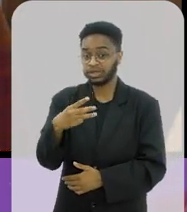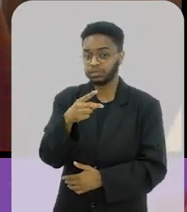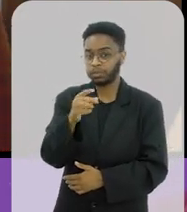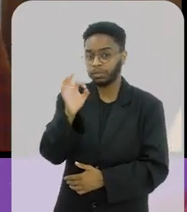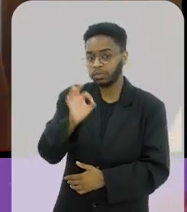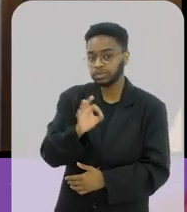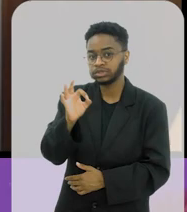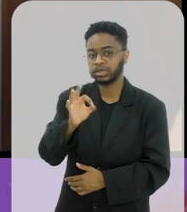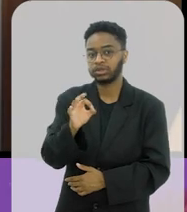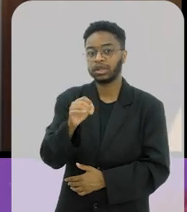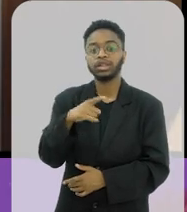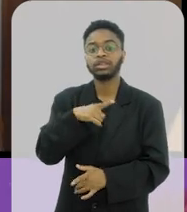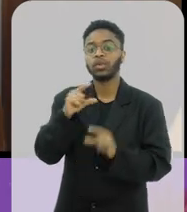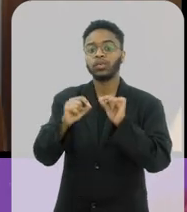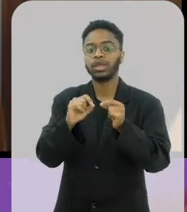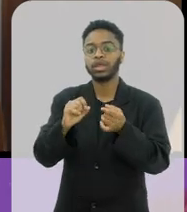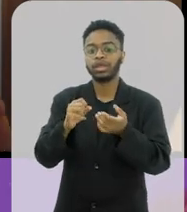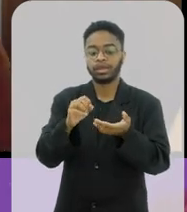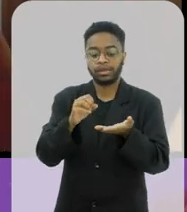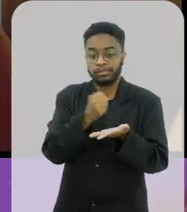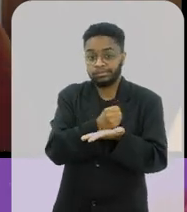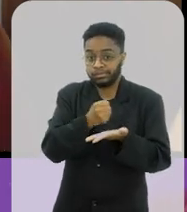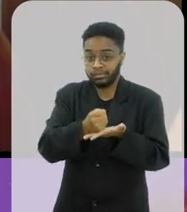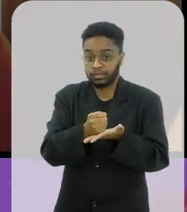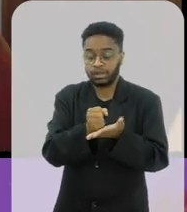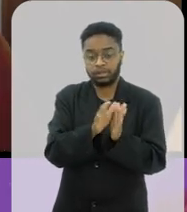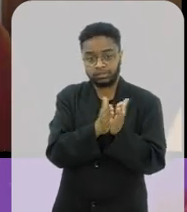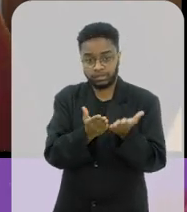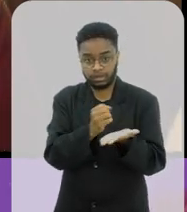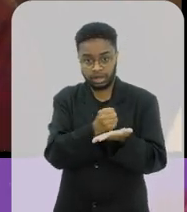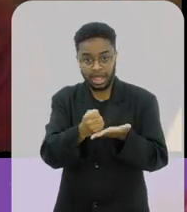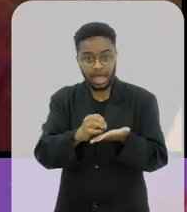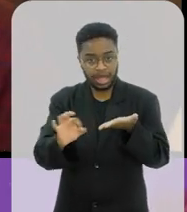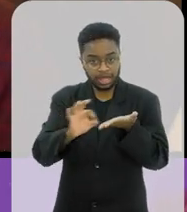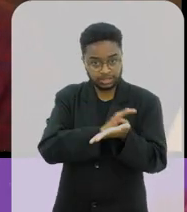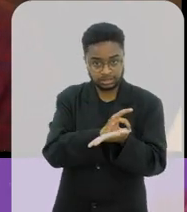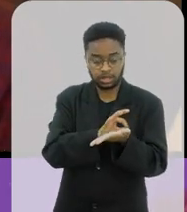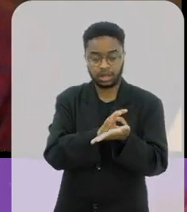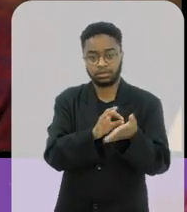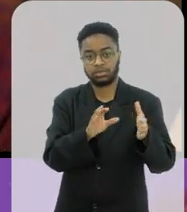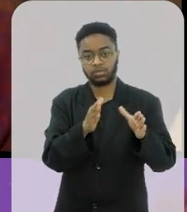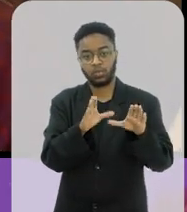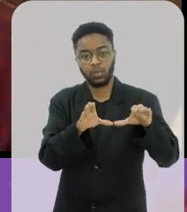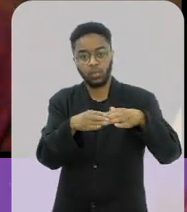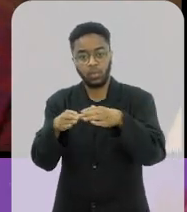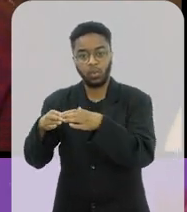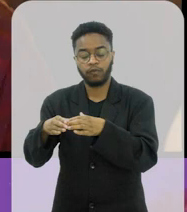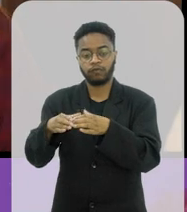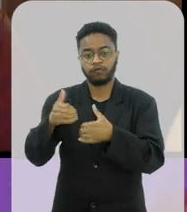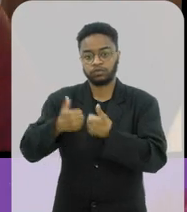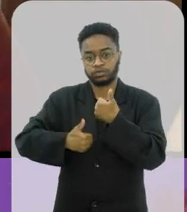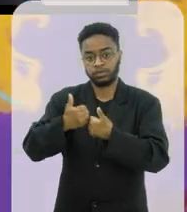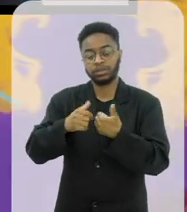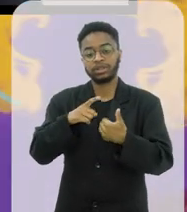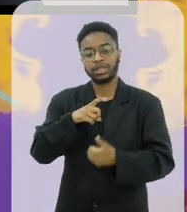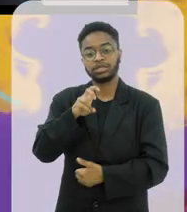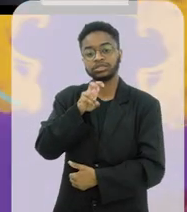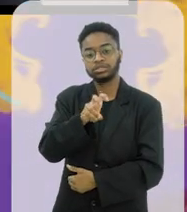33% eles têm a carteira assinada pelos clubes. Portanto, são 5.500